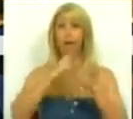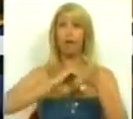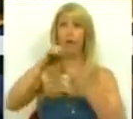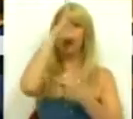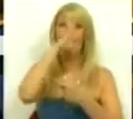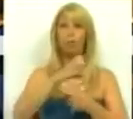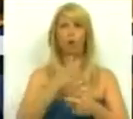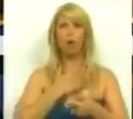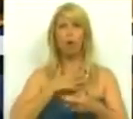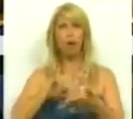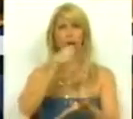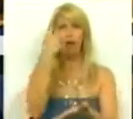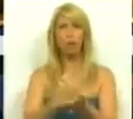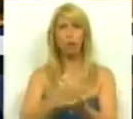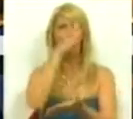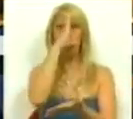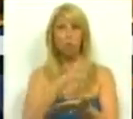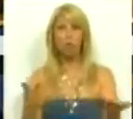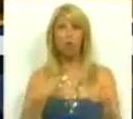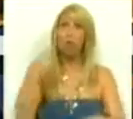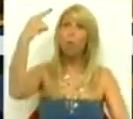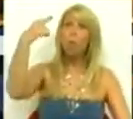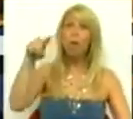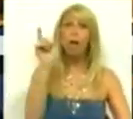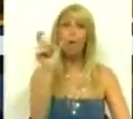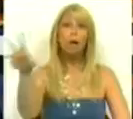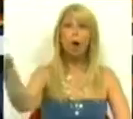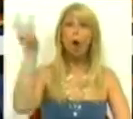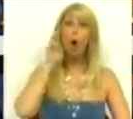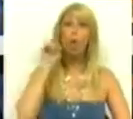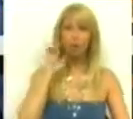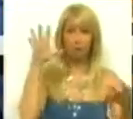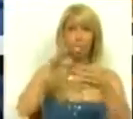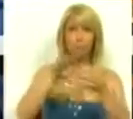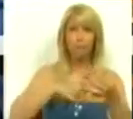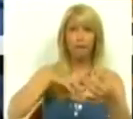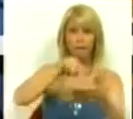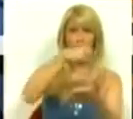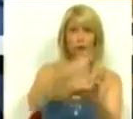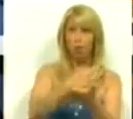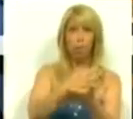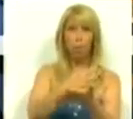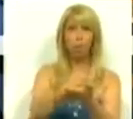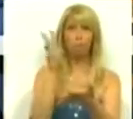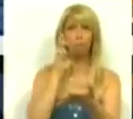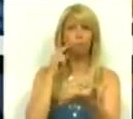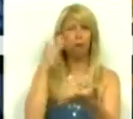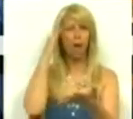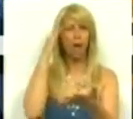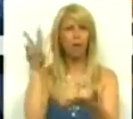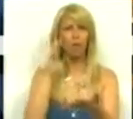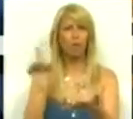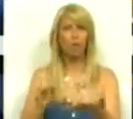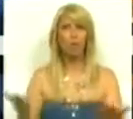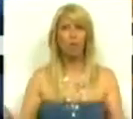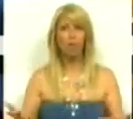derrubar o Governo. Não se ouviu aqui uma única palavra, nem creio que se vá ouvir, relativamente a essa matéria. Todos os que